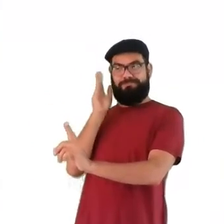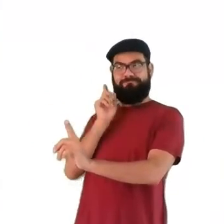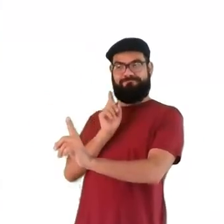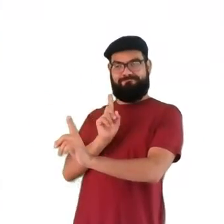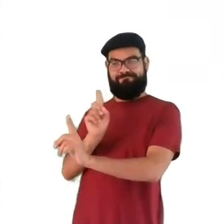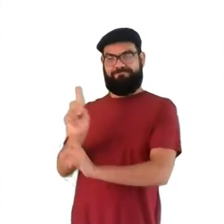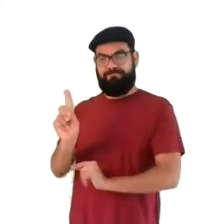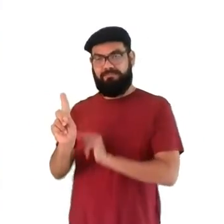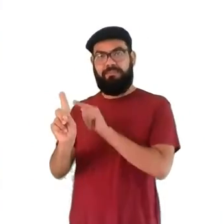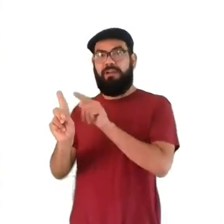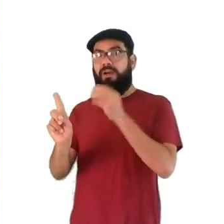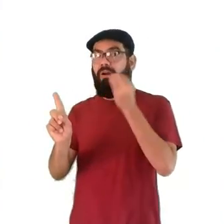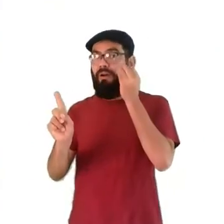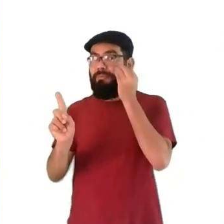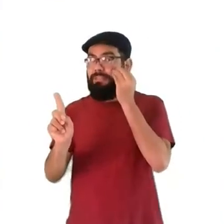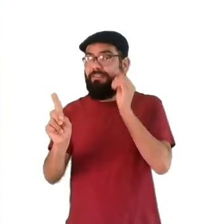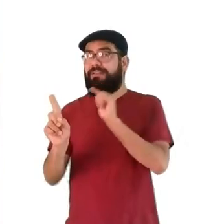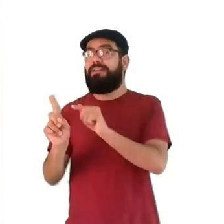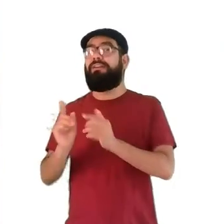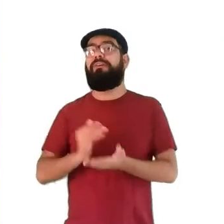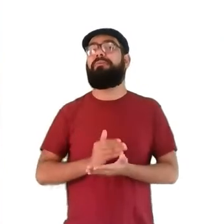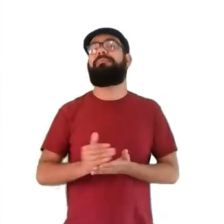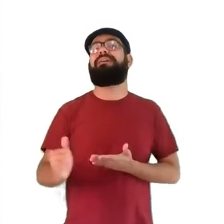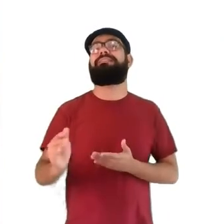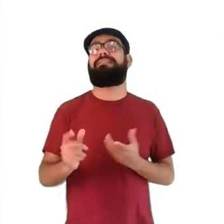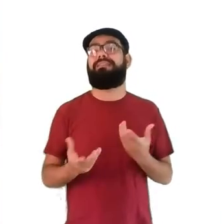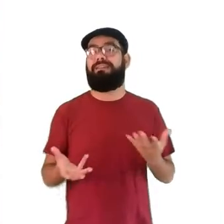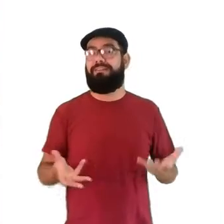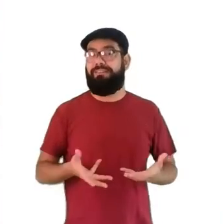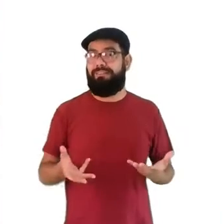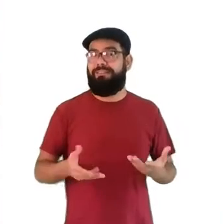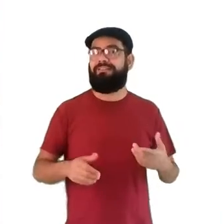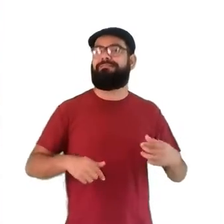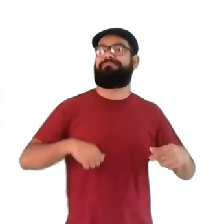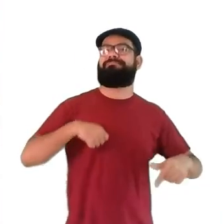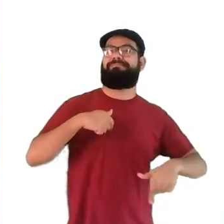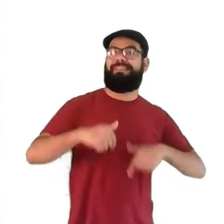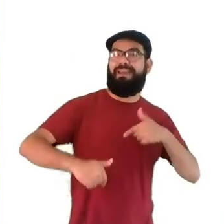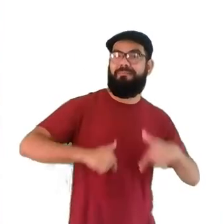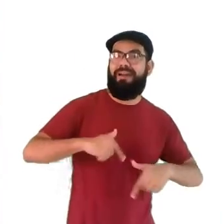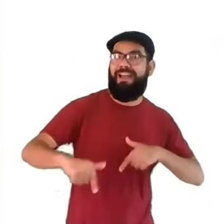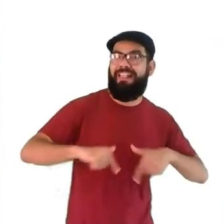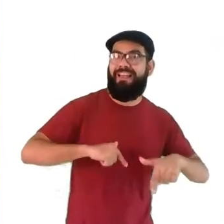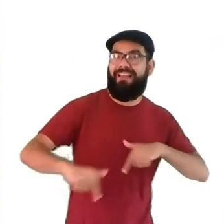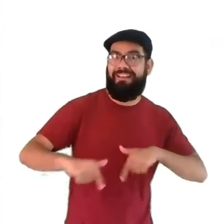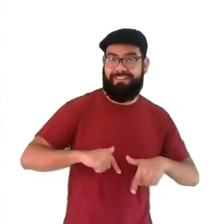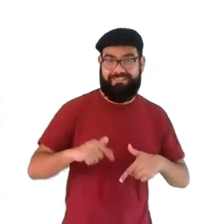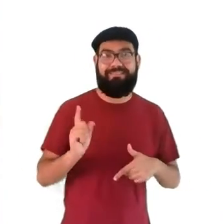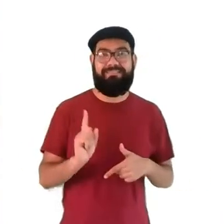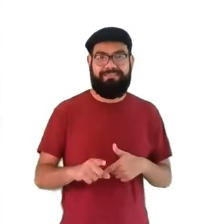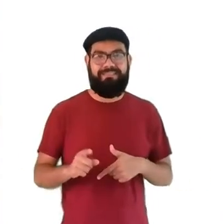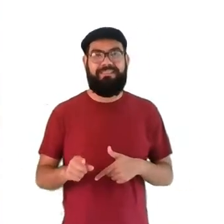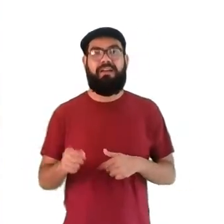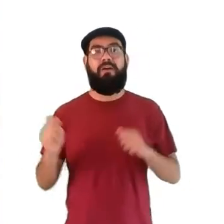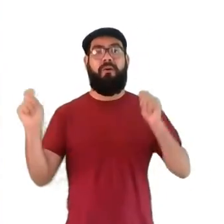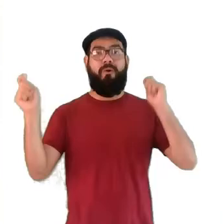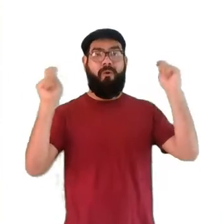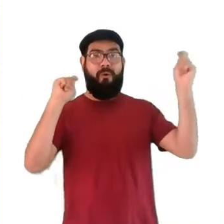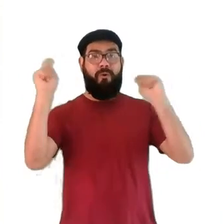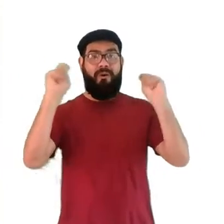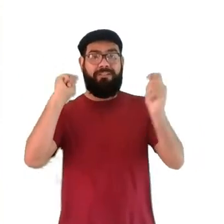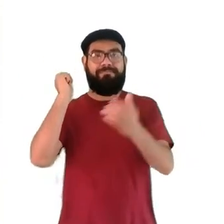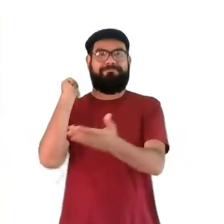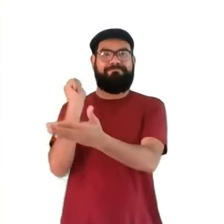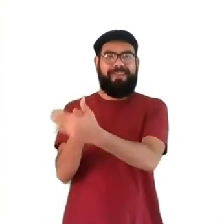vocês observarem, o que acontece aqui? Começa a trabalhar, né, a pagar as suas continhas, a